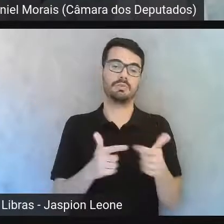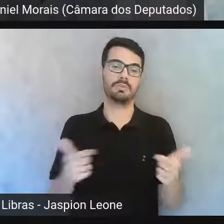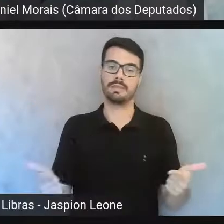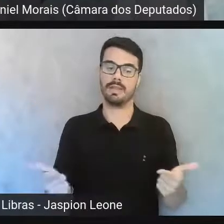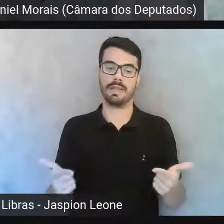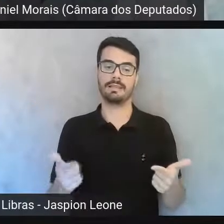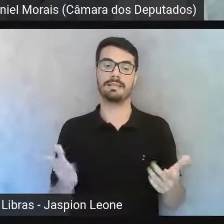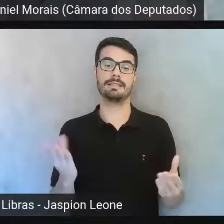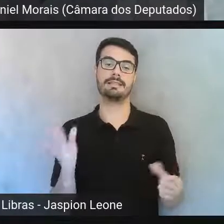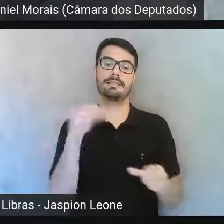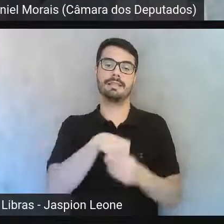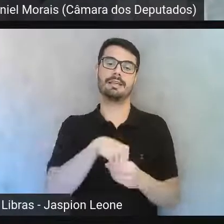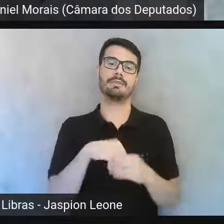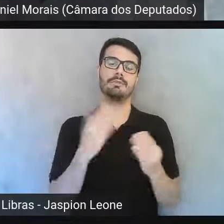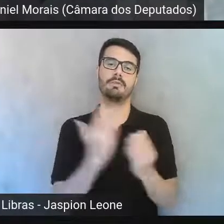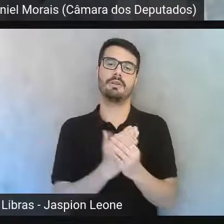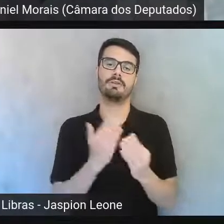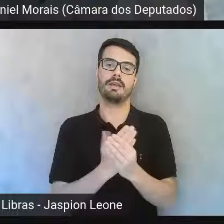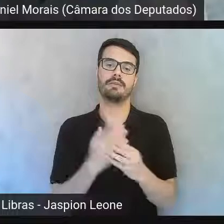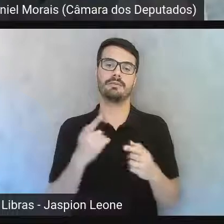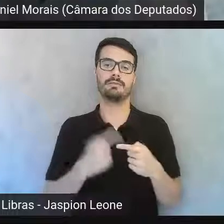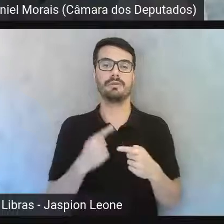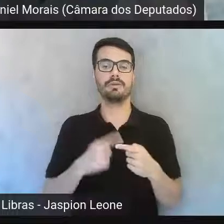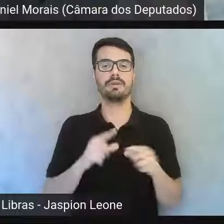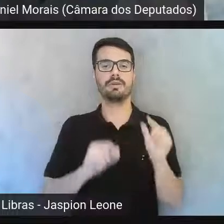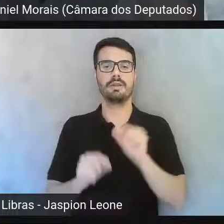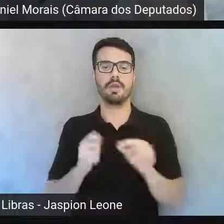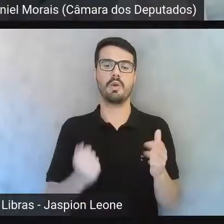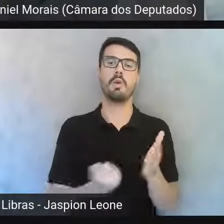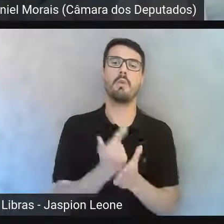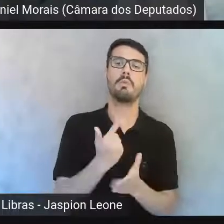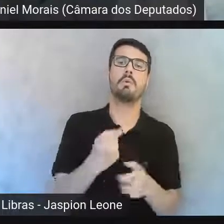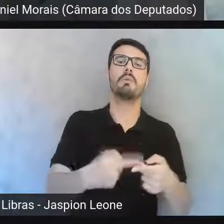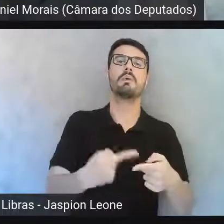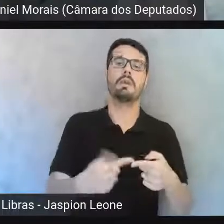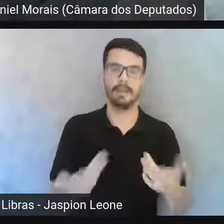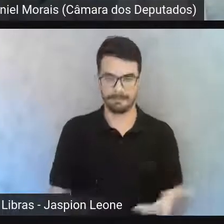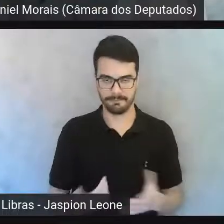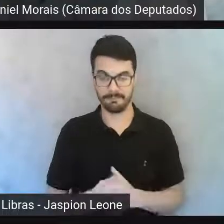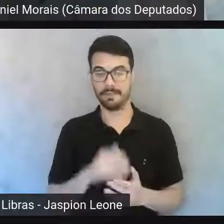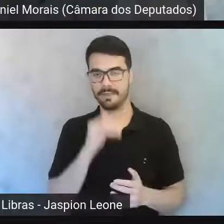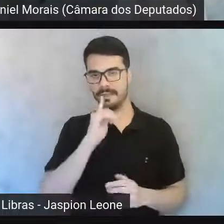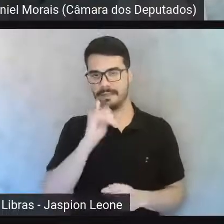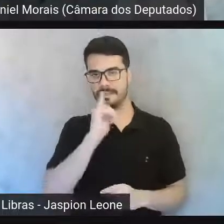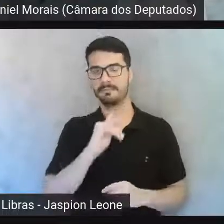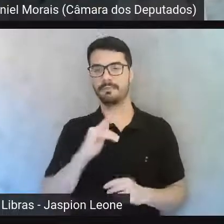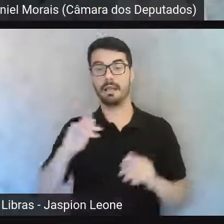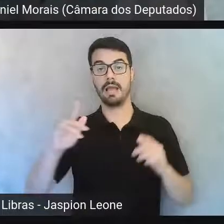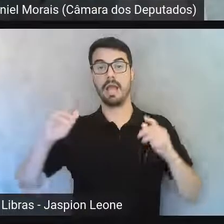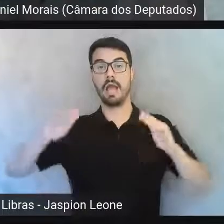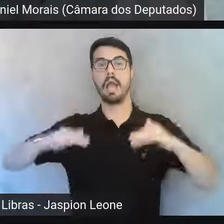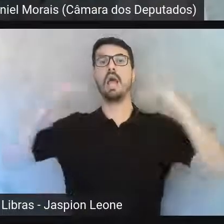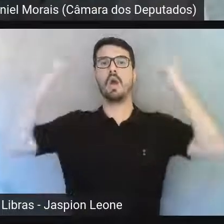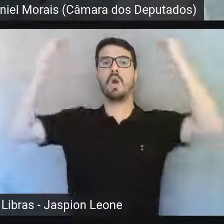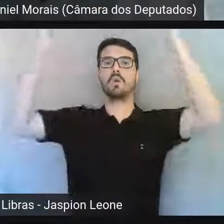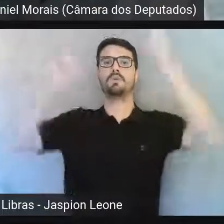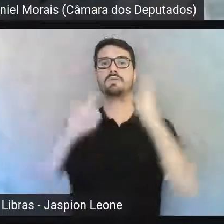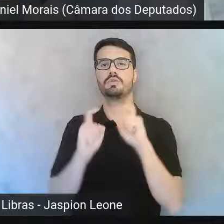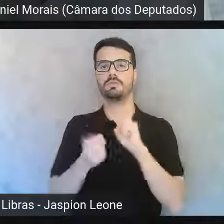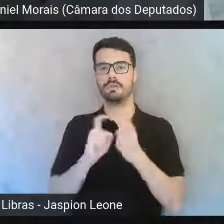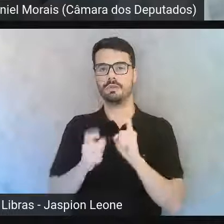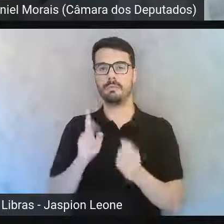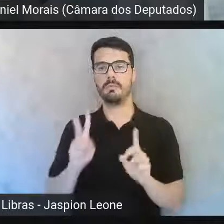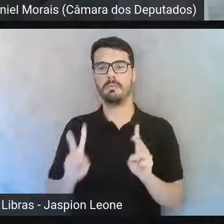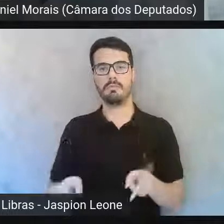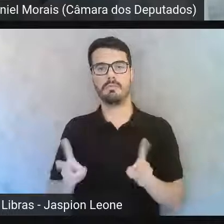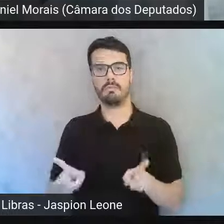nos autos, porque comprou aquele preço. Então, por exemplo, vamos dizer que a alta administração quer manter a manutenção integral dos contratos